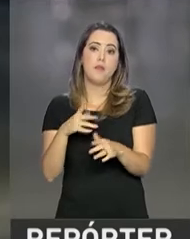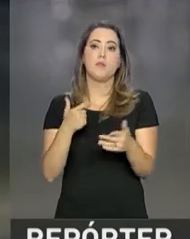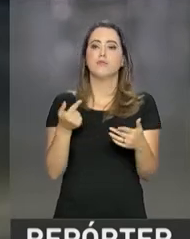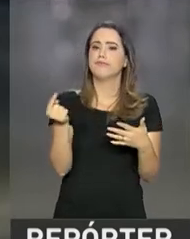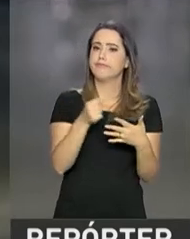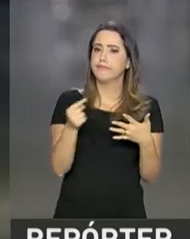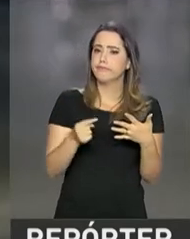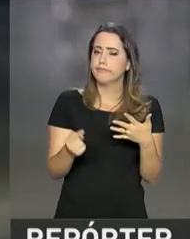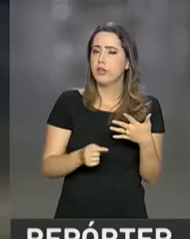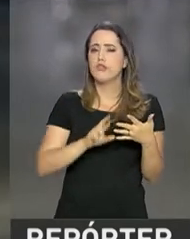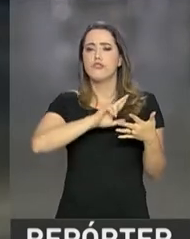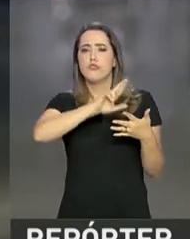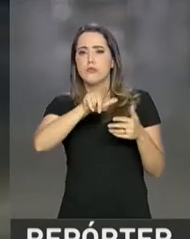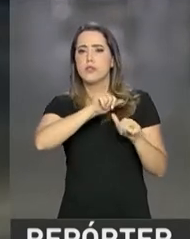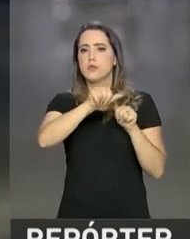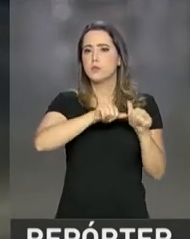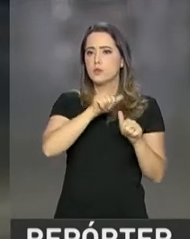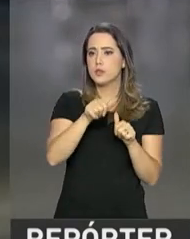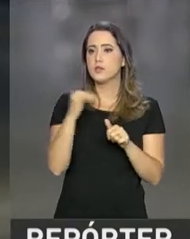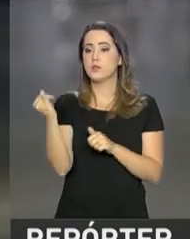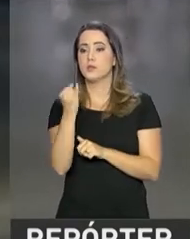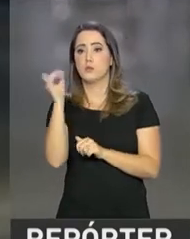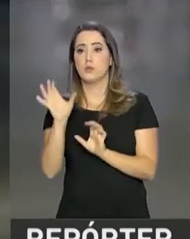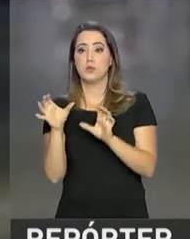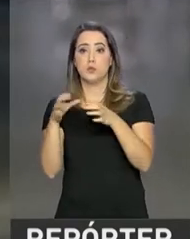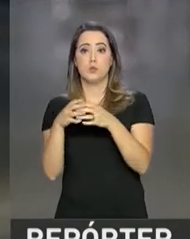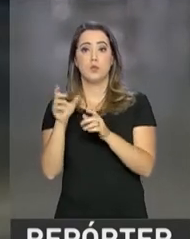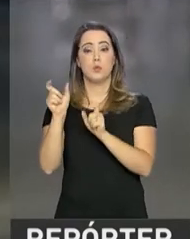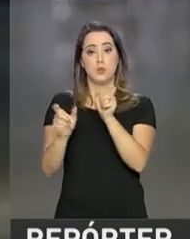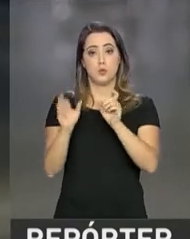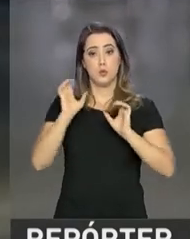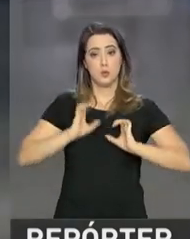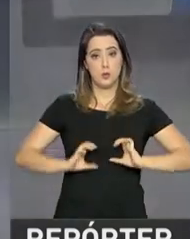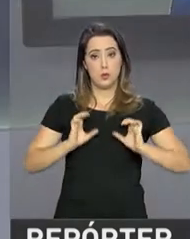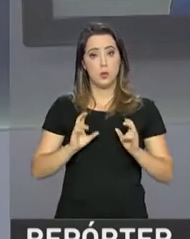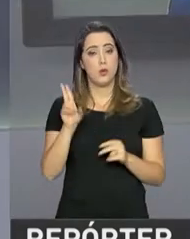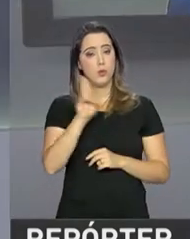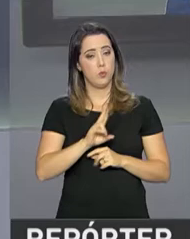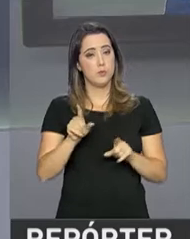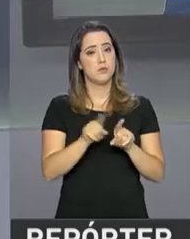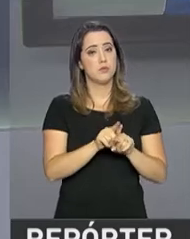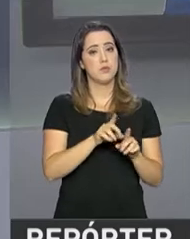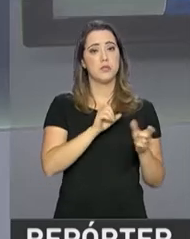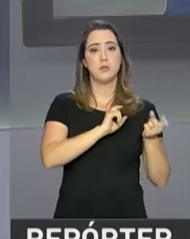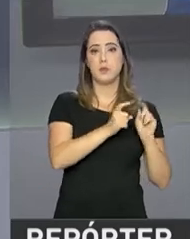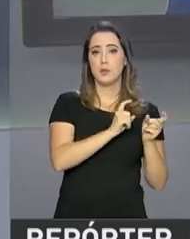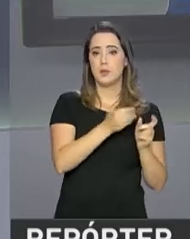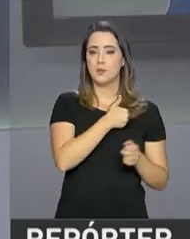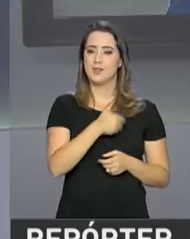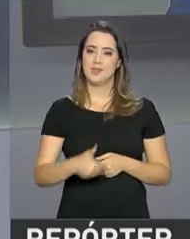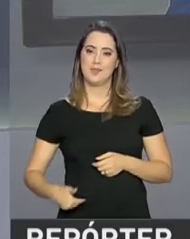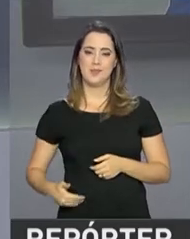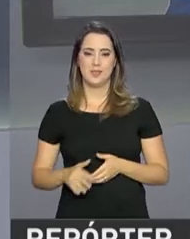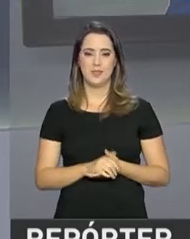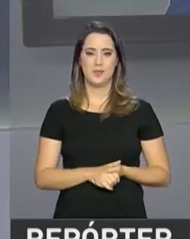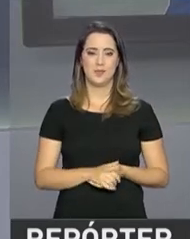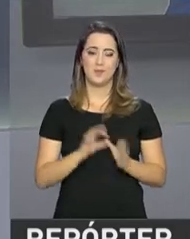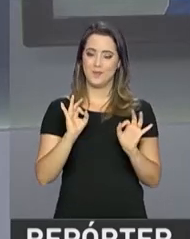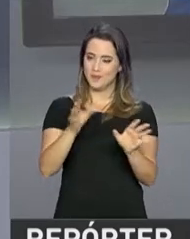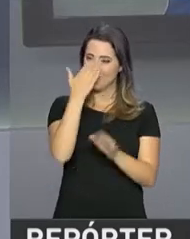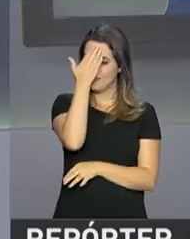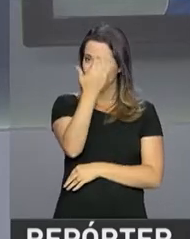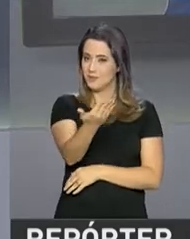importantes tanto para o usuário quanto para a administração pública eu volto com você roberto sem dúvida para obrigado pelas informações